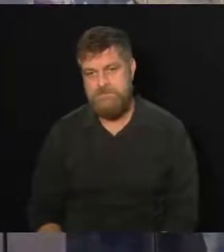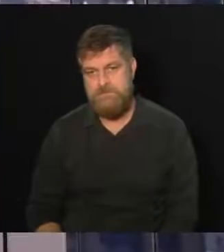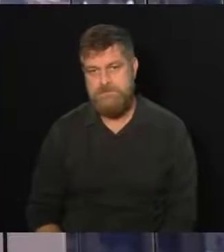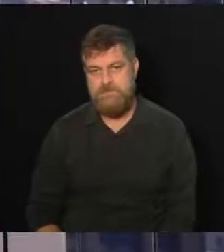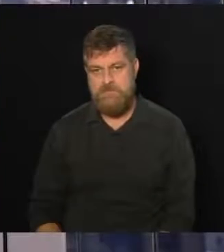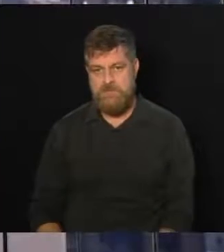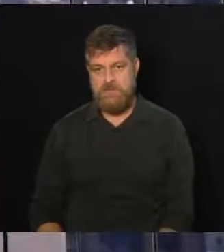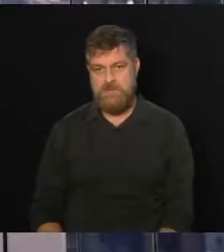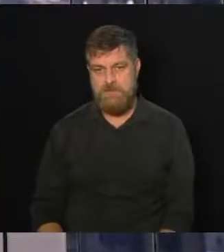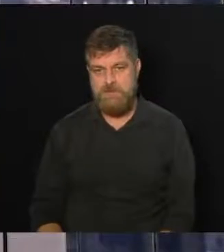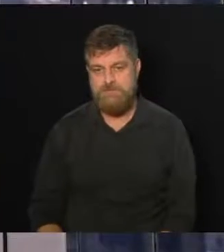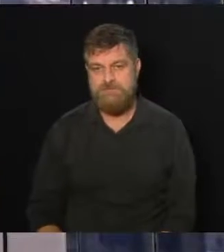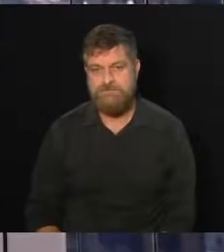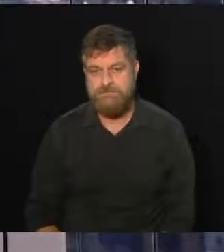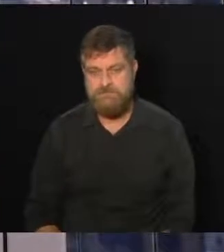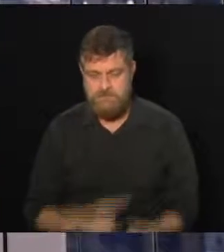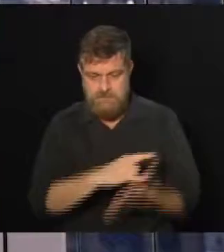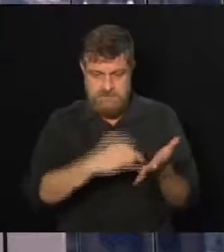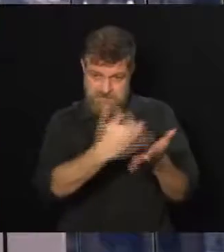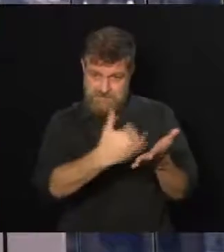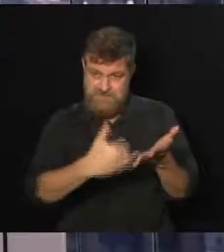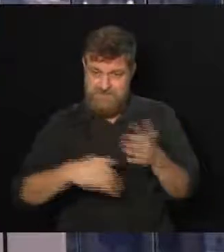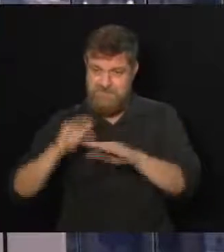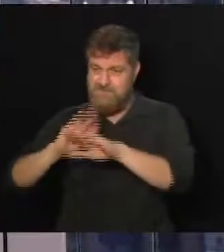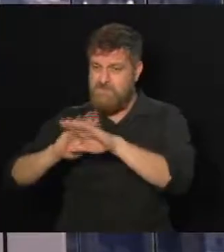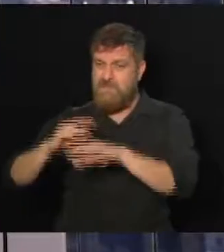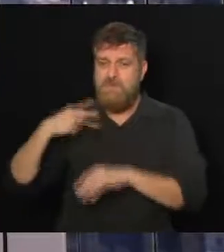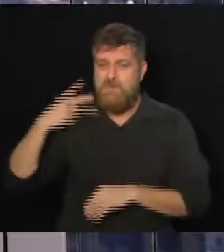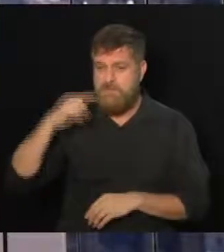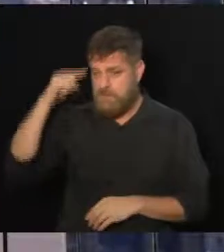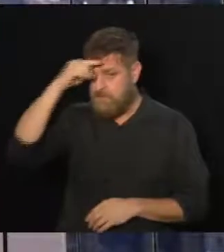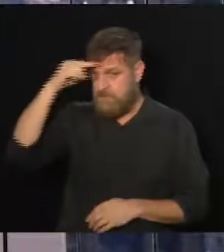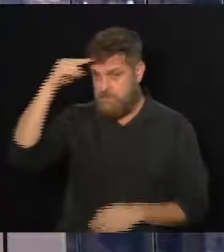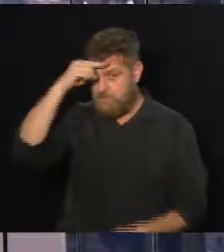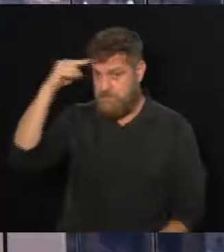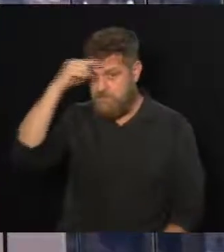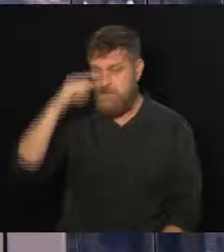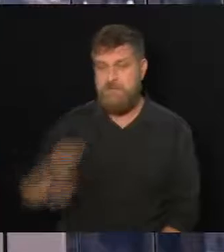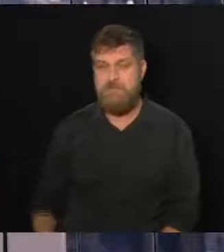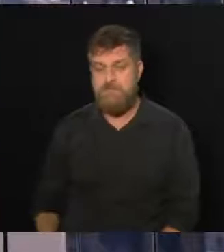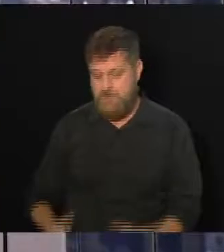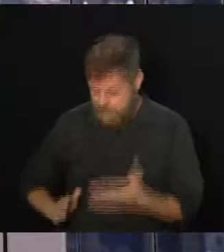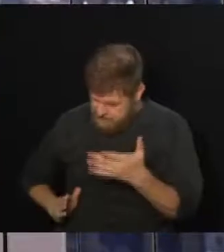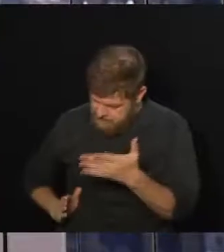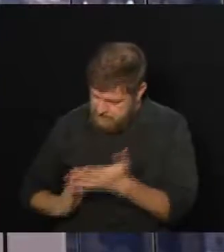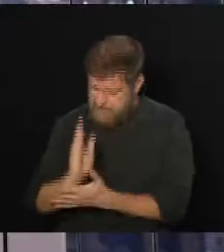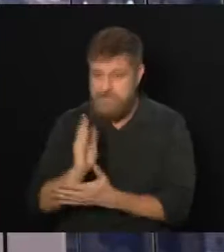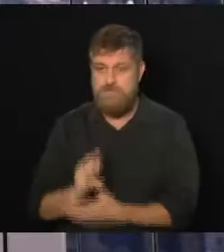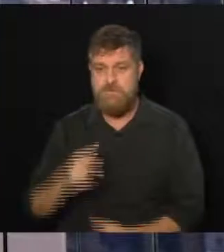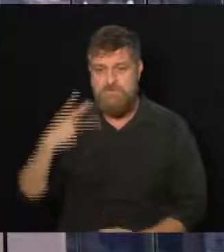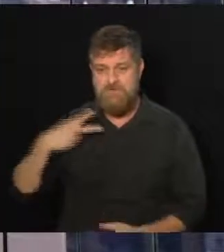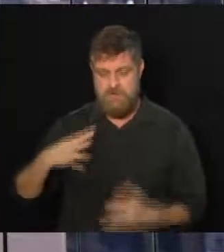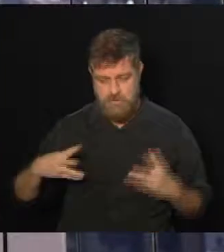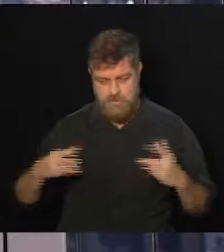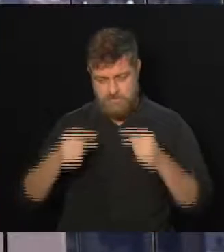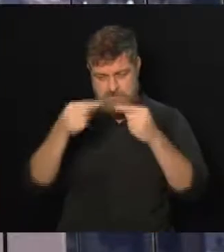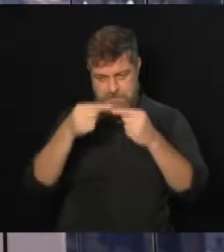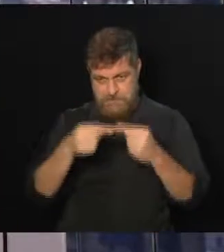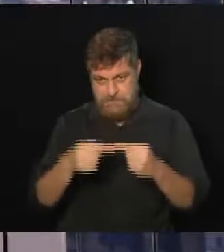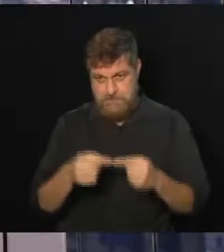acidente. A moção de autoria do vereador Felipe Marquesi foi aprovada pelos demais